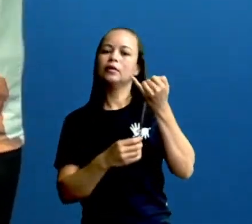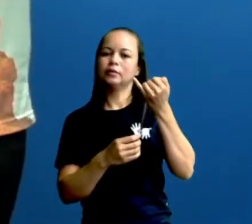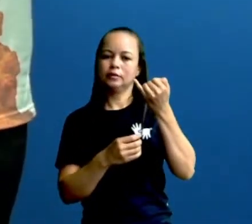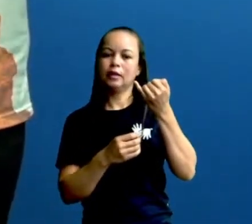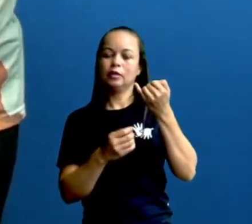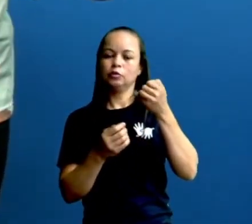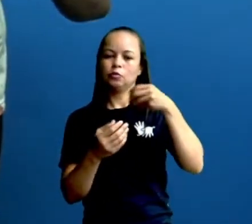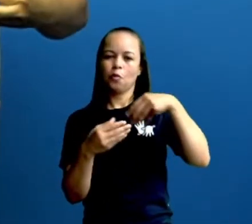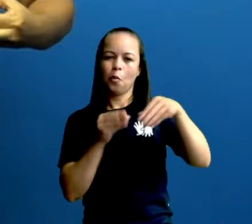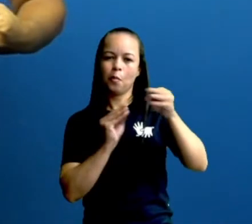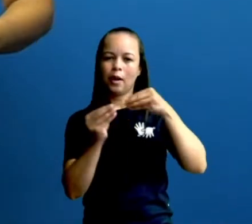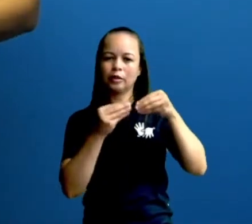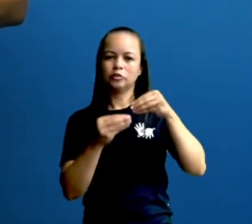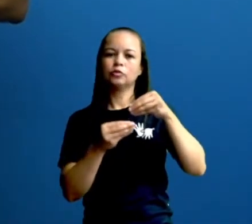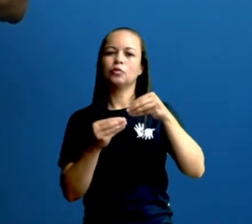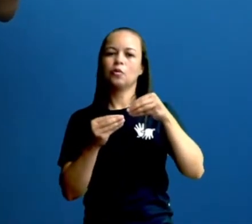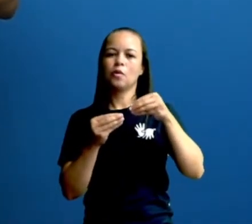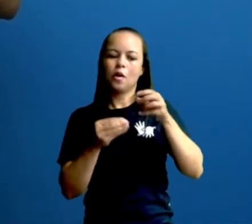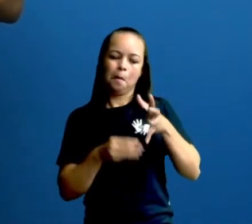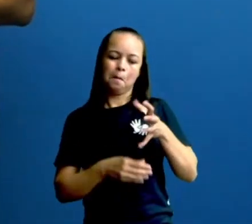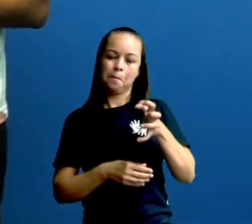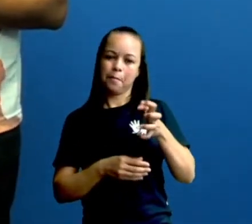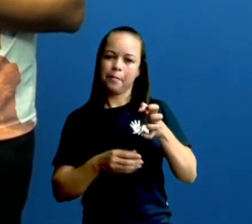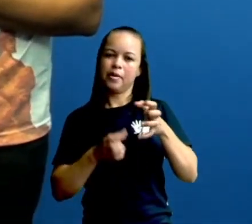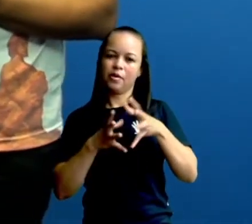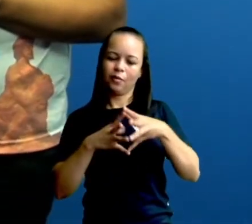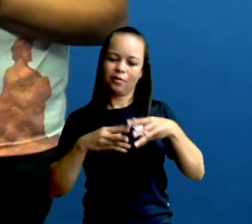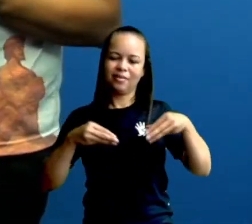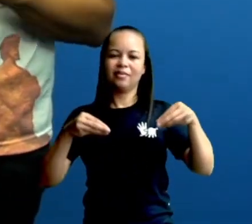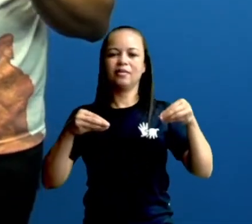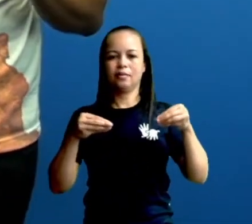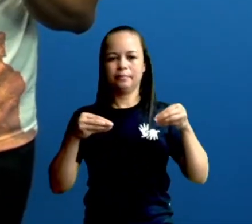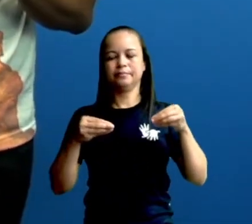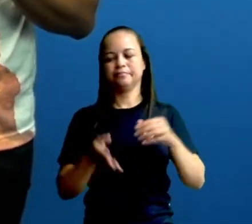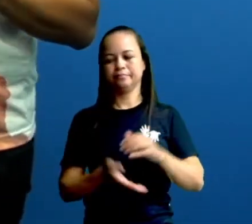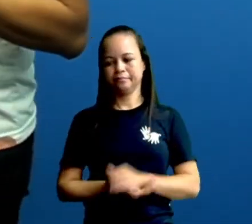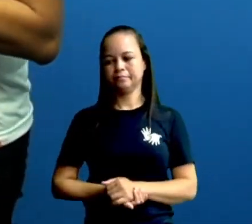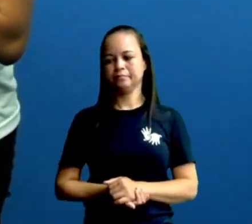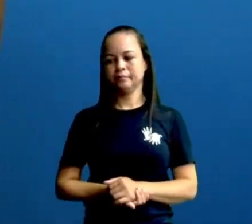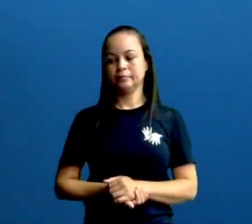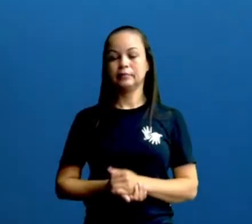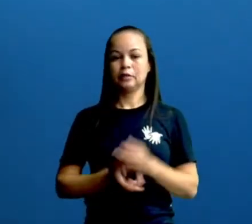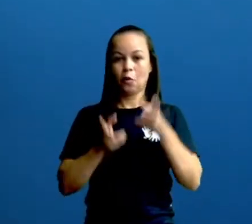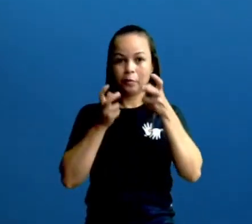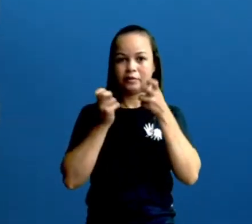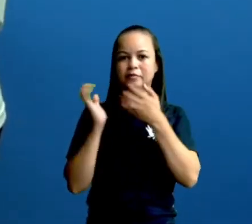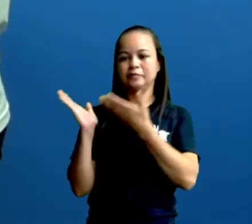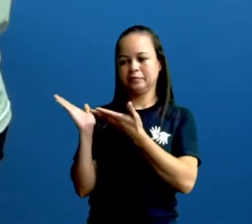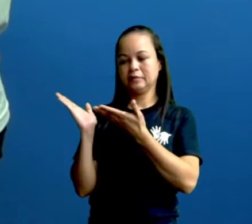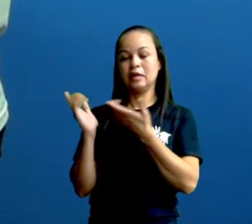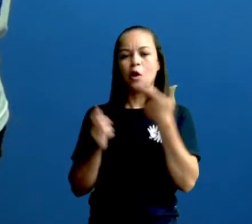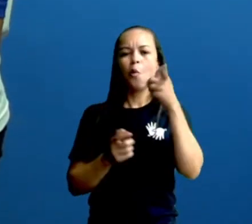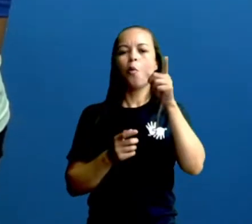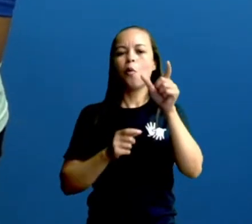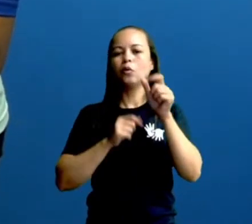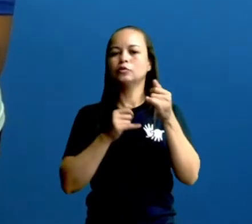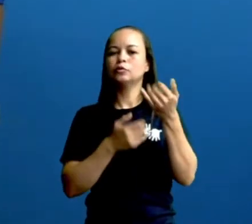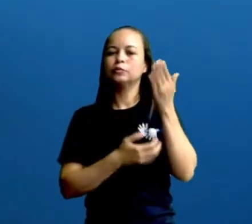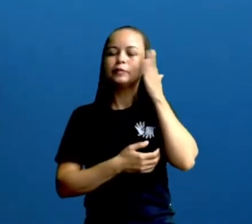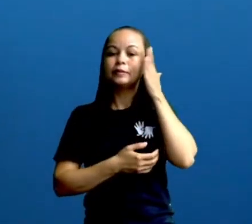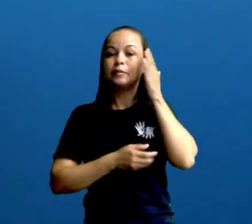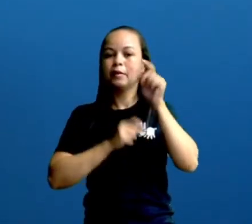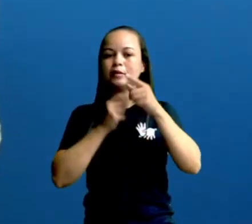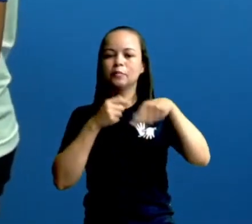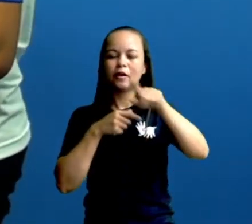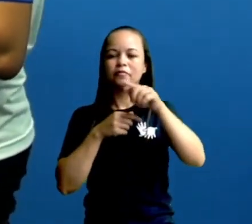biodegradável. Por favor, produção, vamos para o nosso próximo slide, para que a gente possa mostrar para vocês. Isso aqui é mais ou menos outro recorte para você ter um esquema.